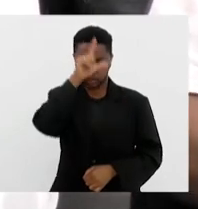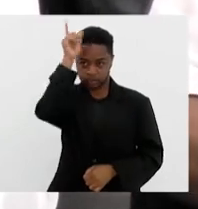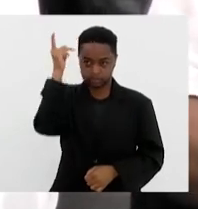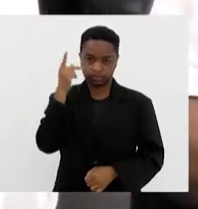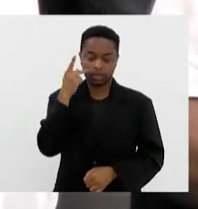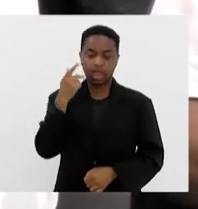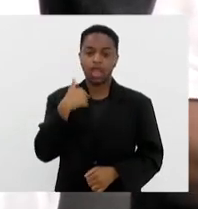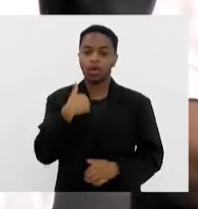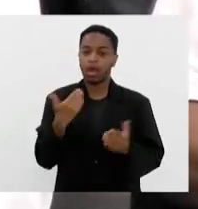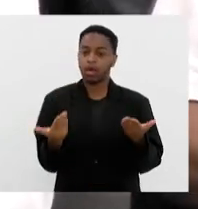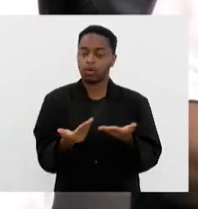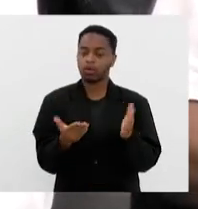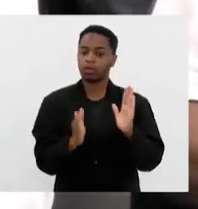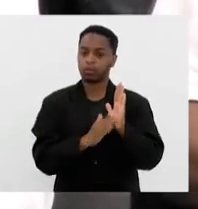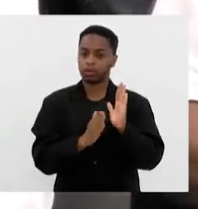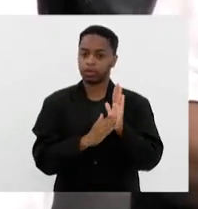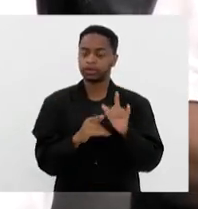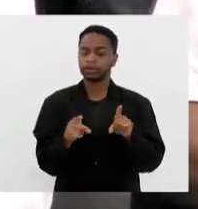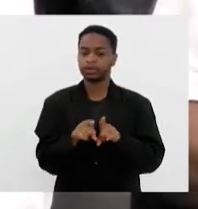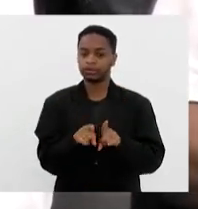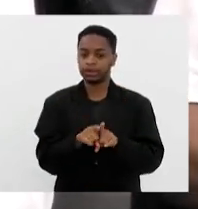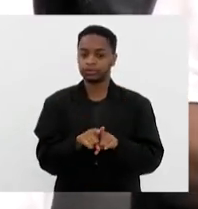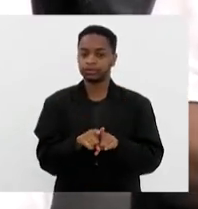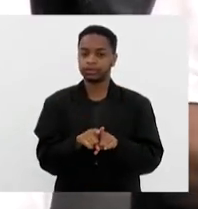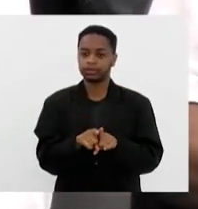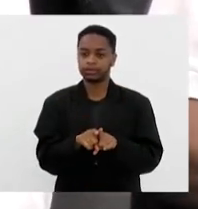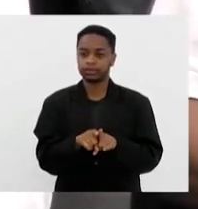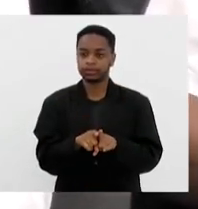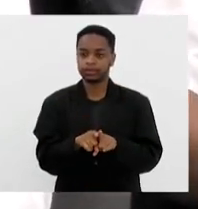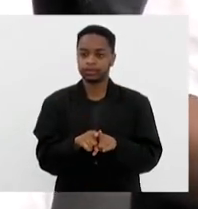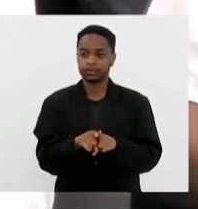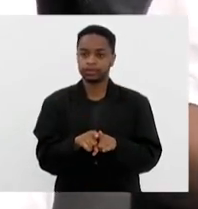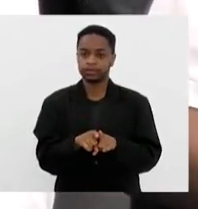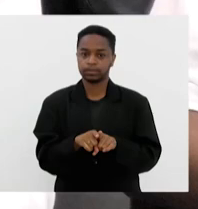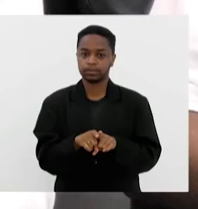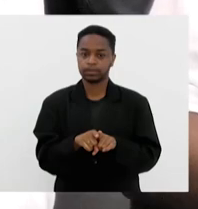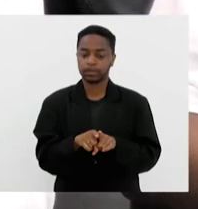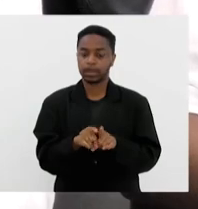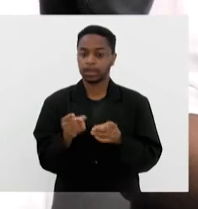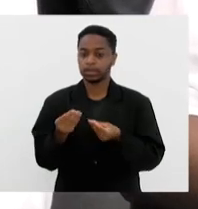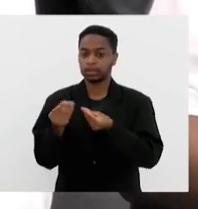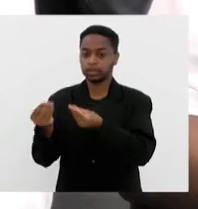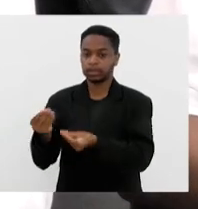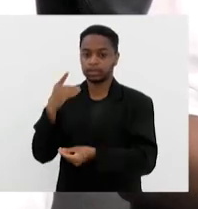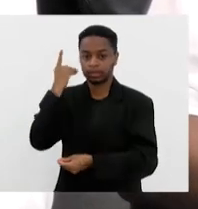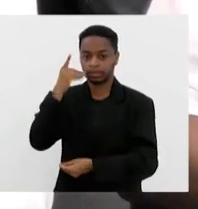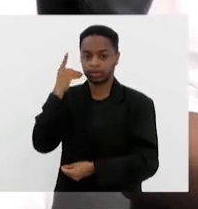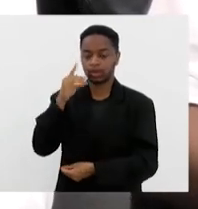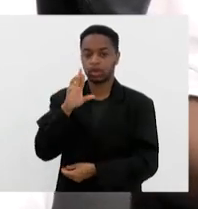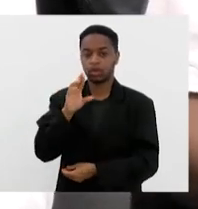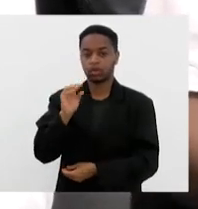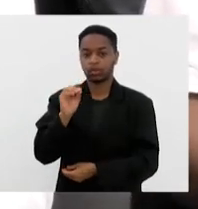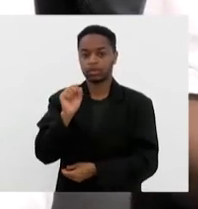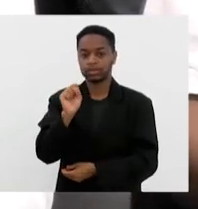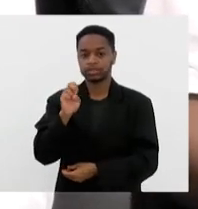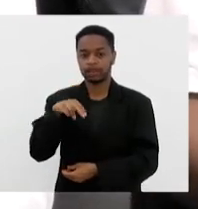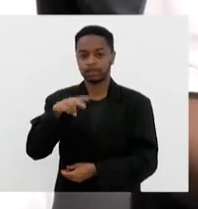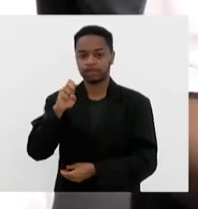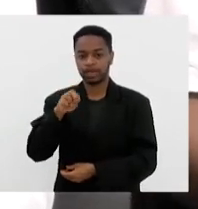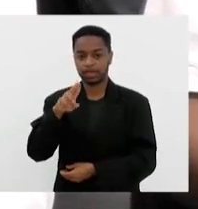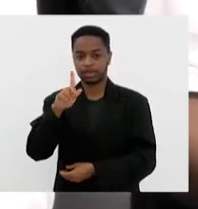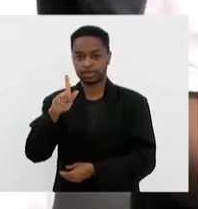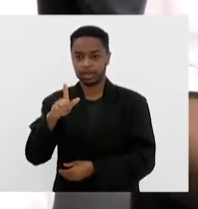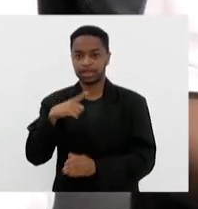vou propor que se estabeleça ao deputado Rosenberg uma taxa de